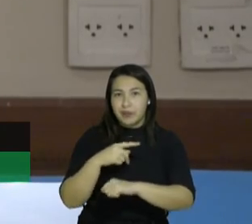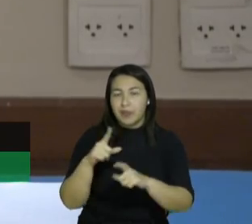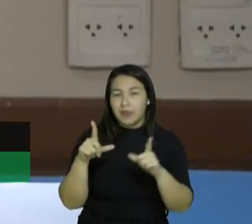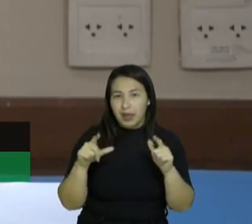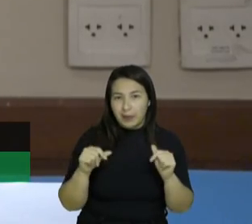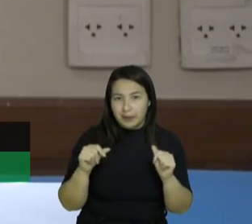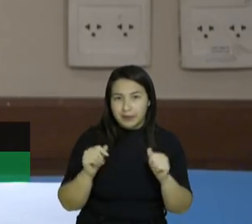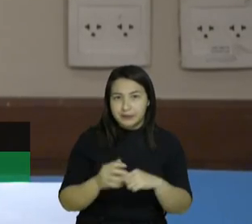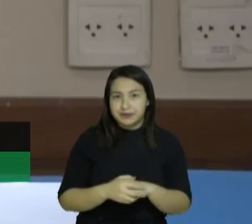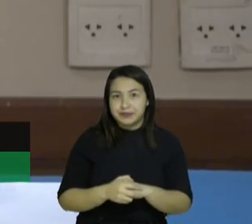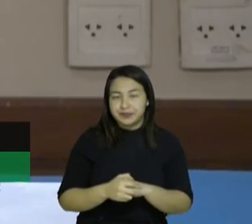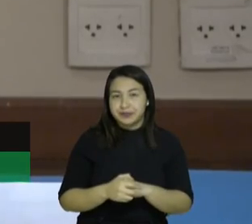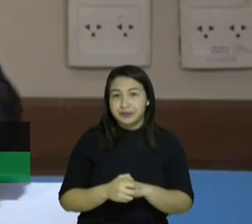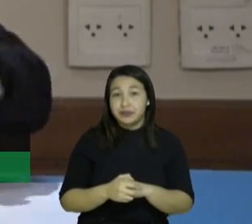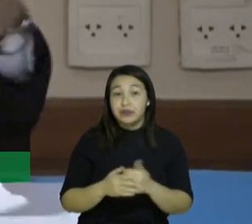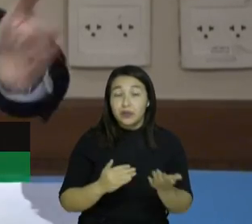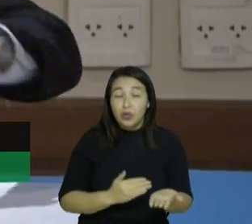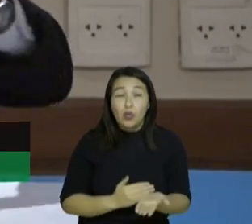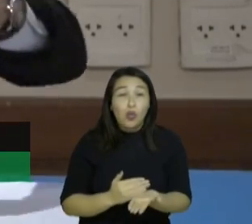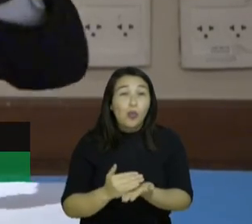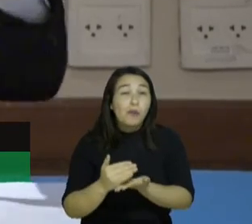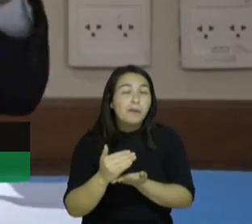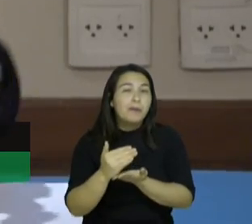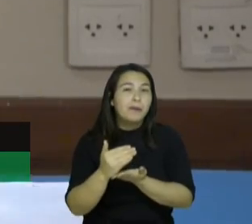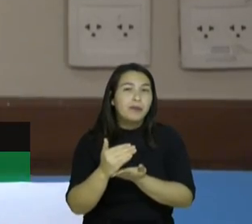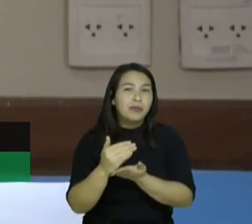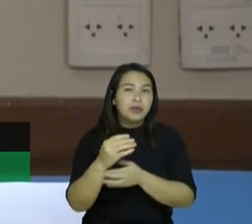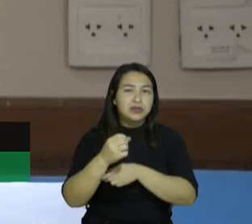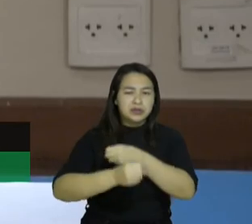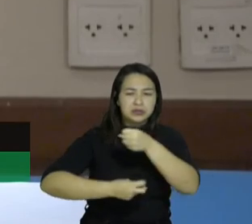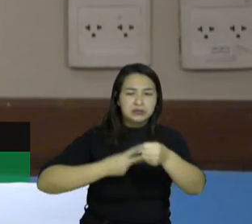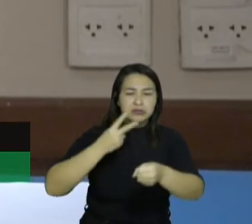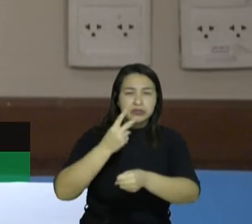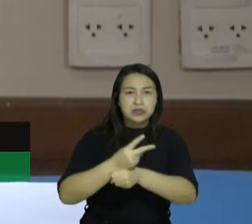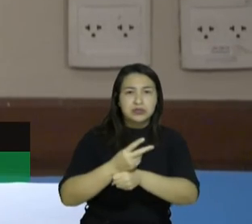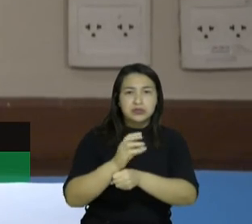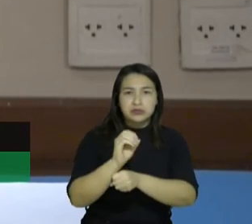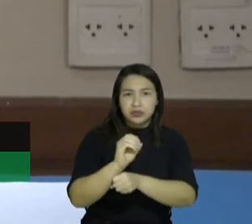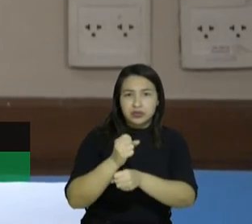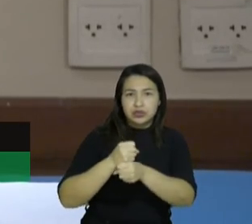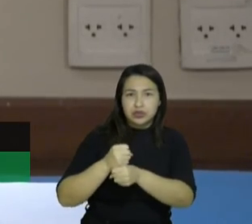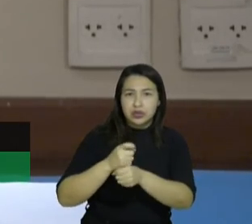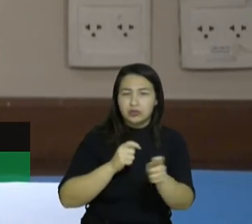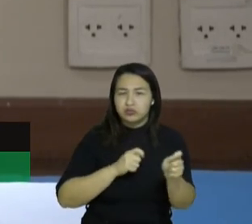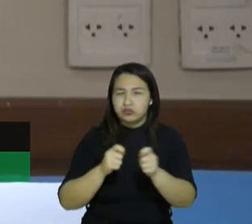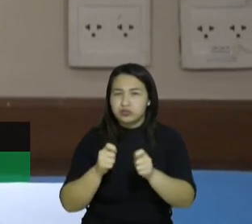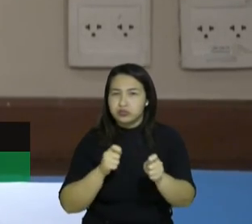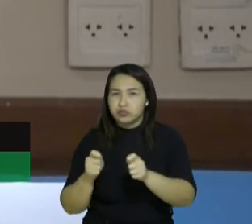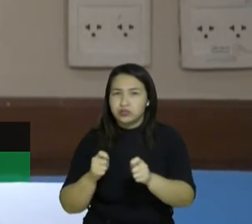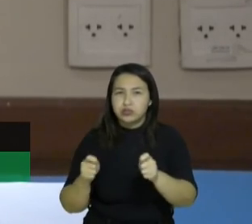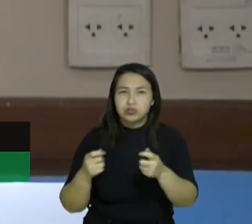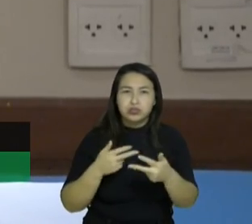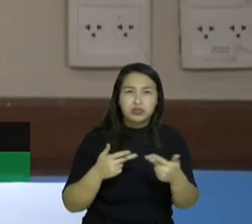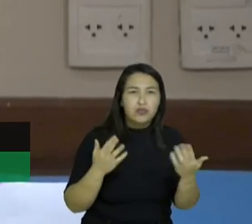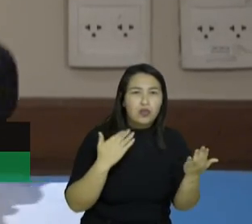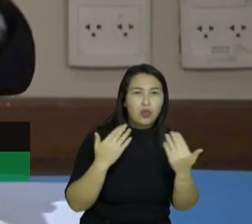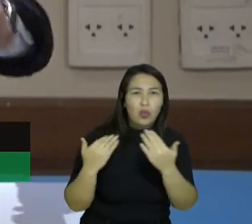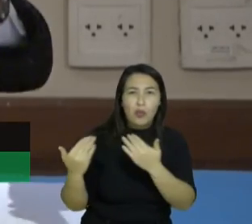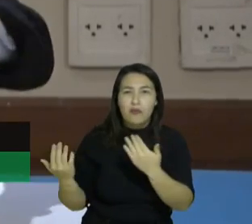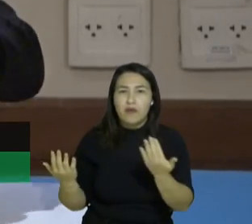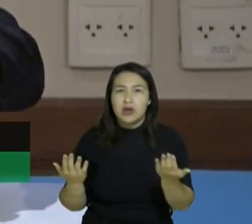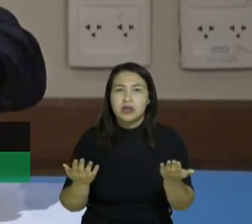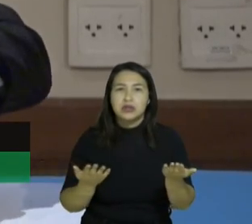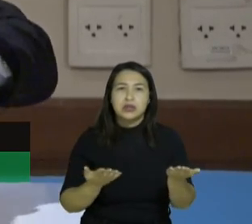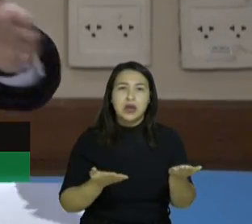né Então a partir dalii houve né 20 anos aí de negociação sobretudo no no no no